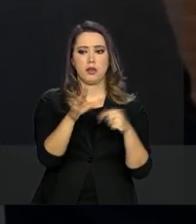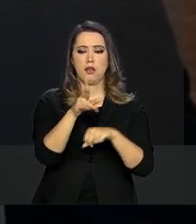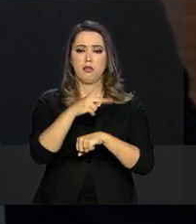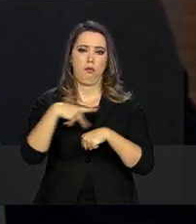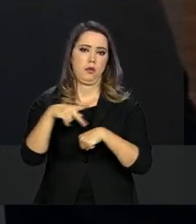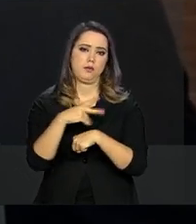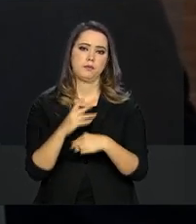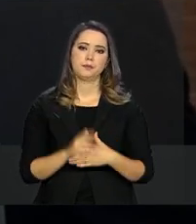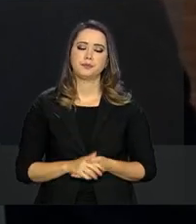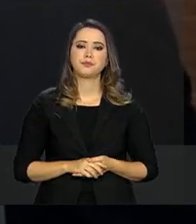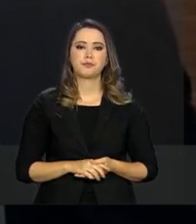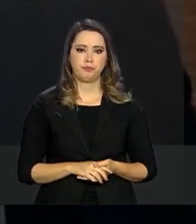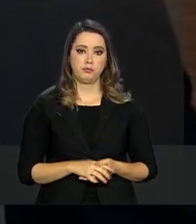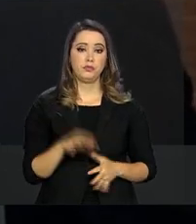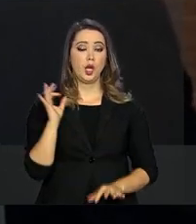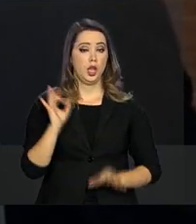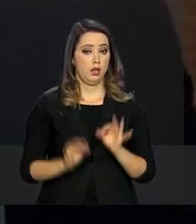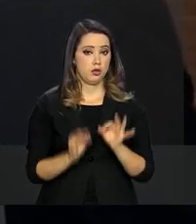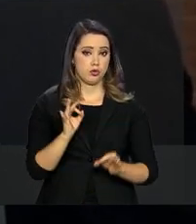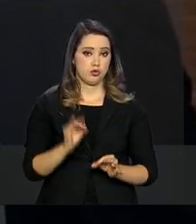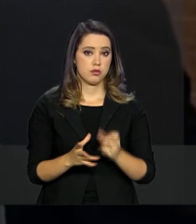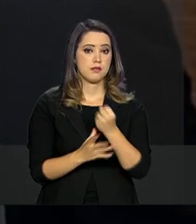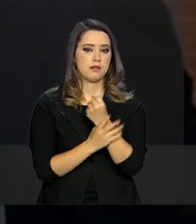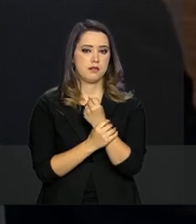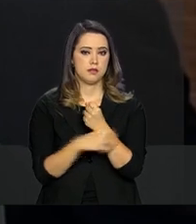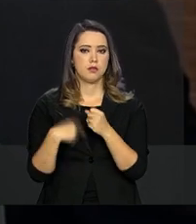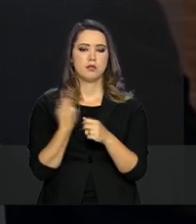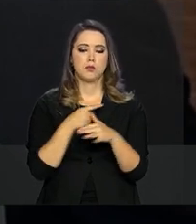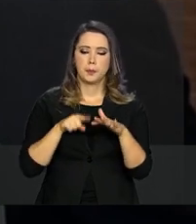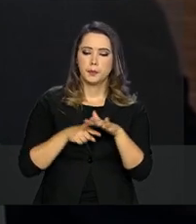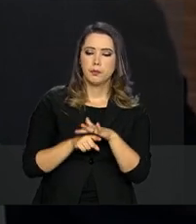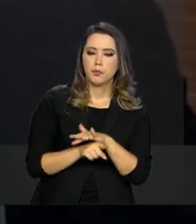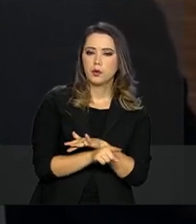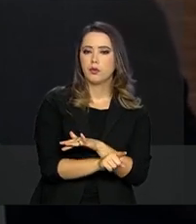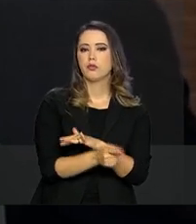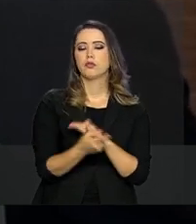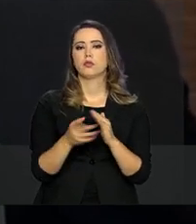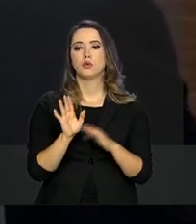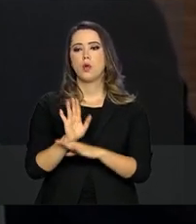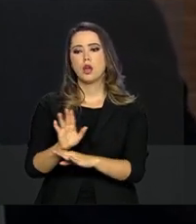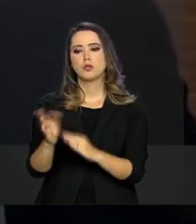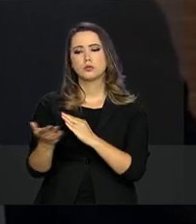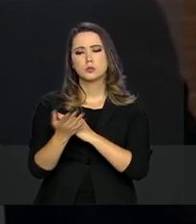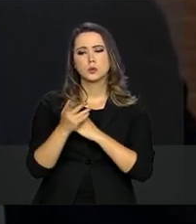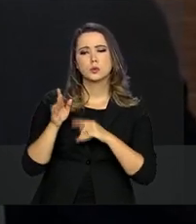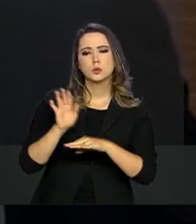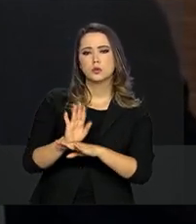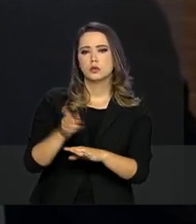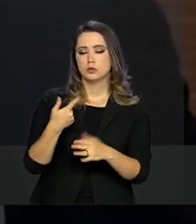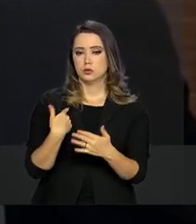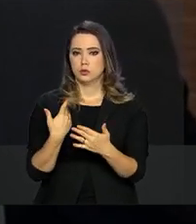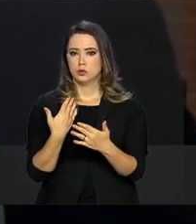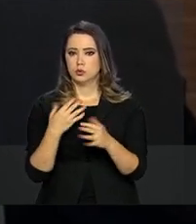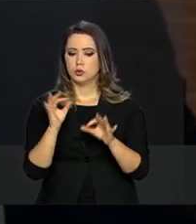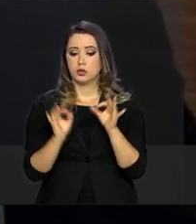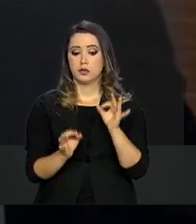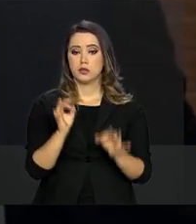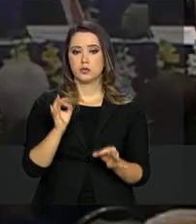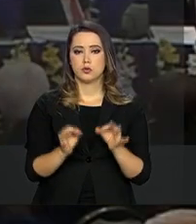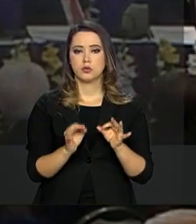e da segurança pública nós também aprofundamos a cooperação jurídica no espaço da